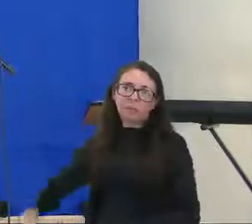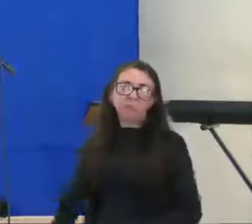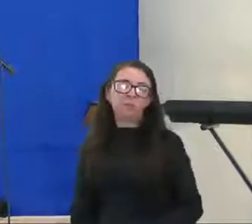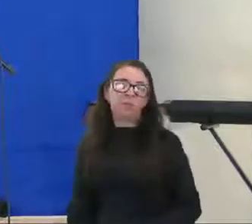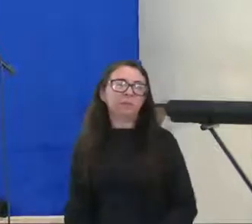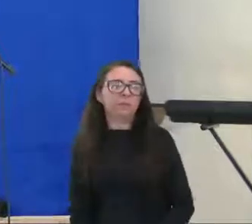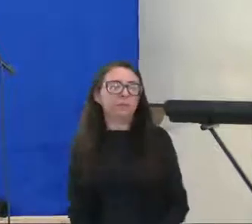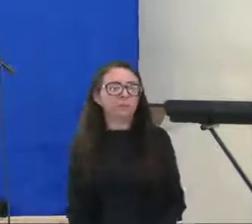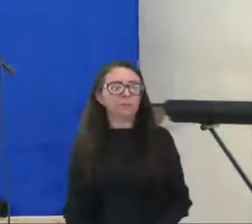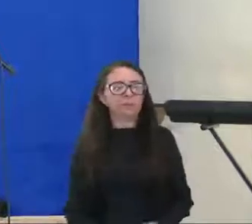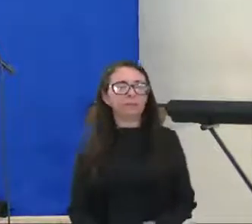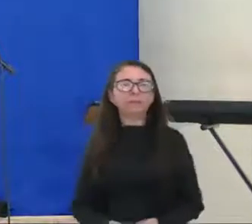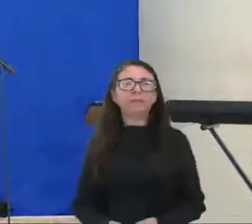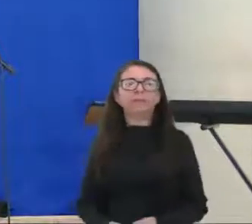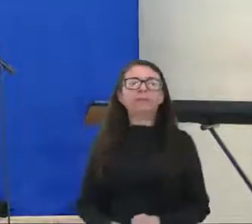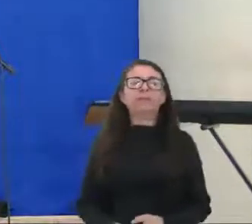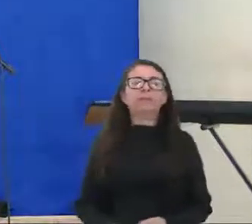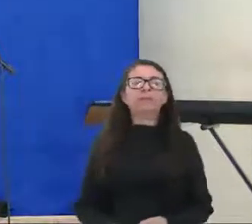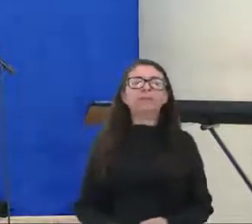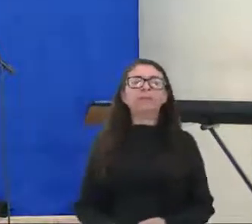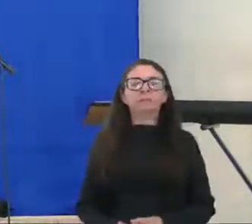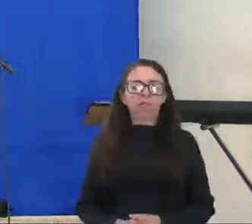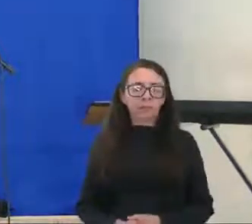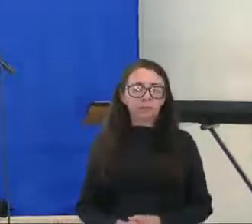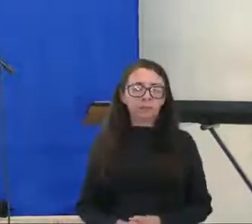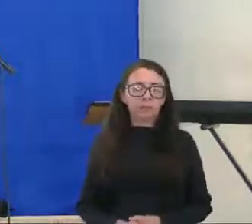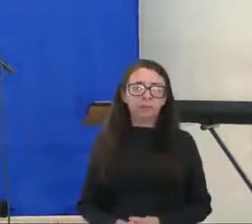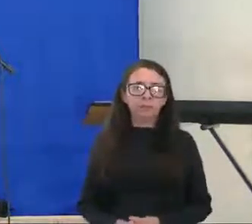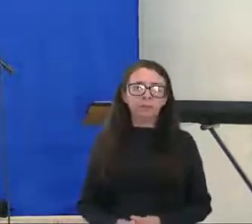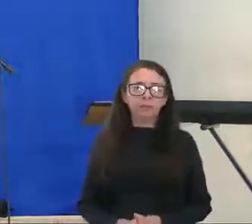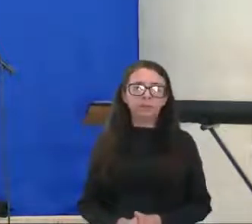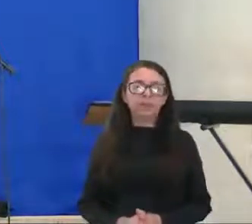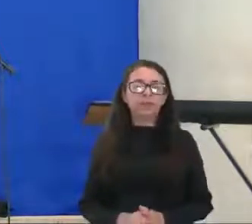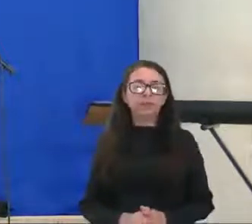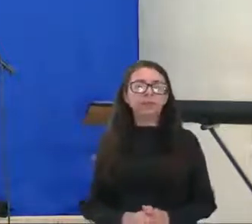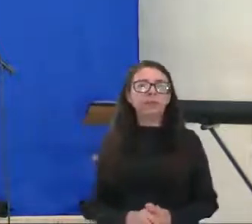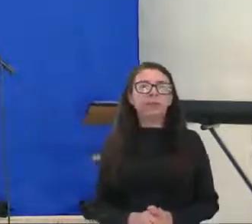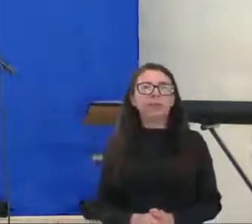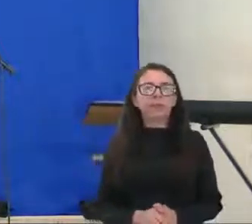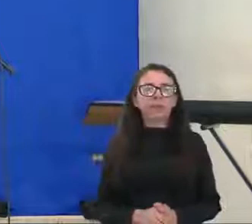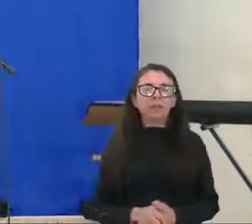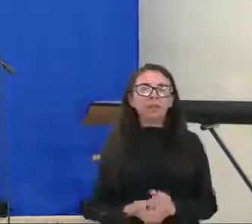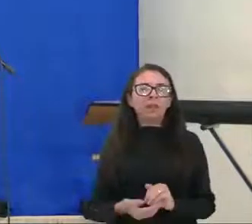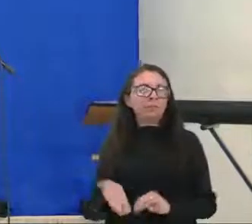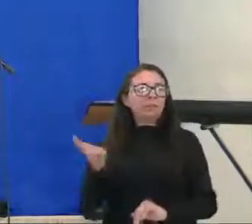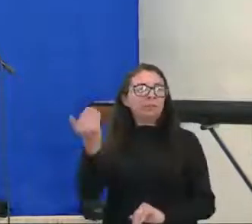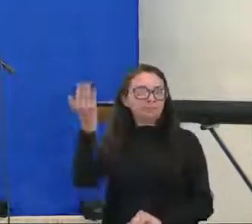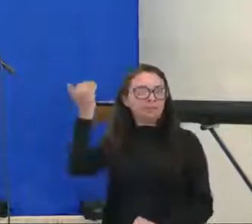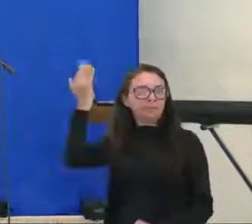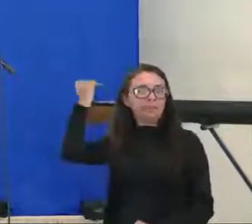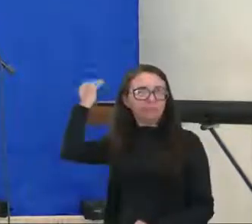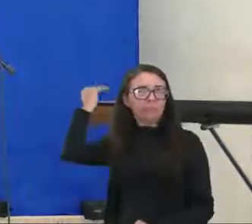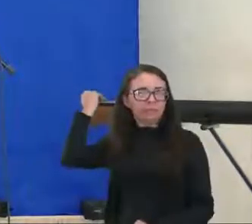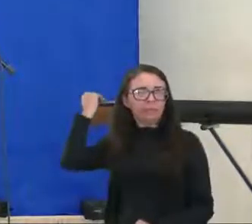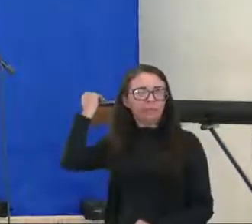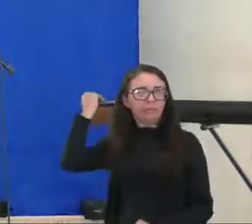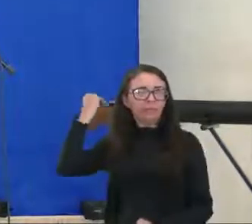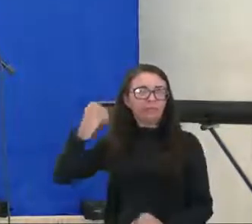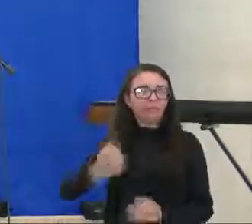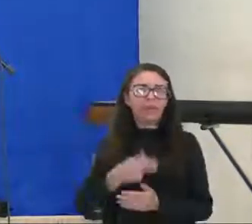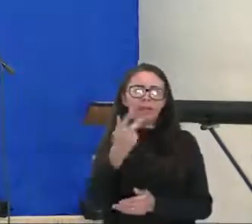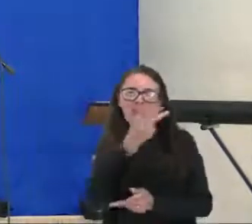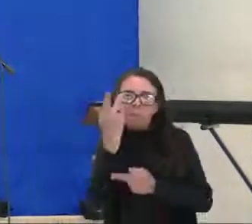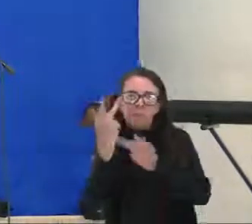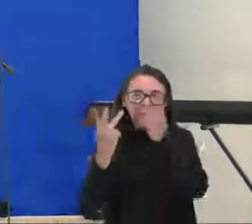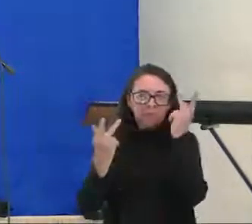para desempenhar a tarefa que Deus lhe havia dado, Moisés saberia que o Espírito estava sobre ele. Então, como que Deus